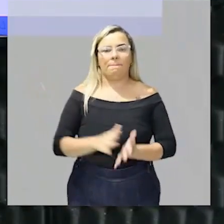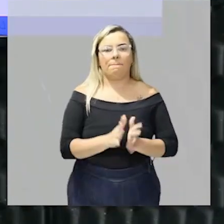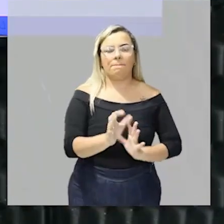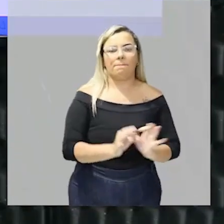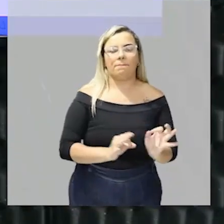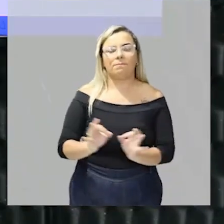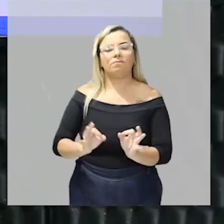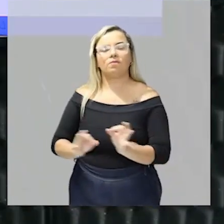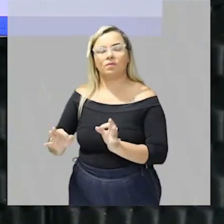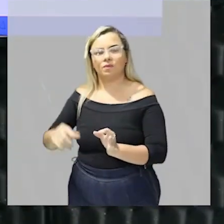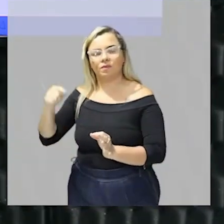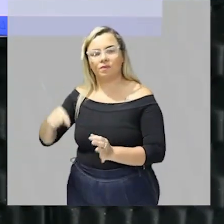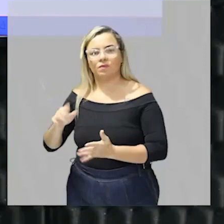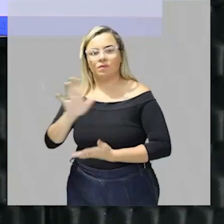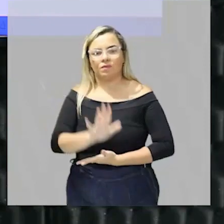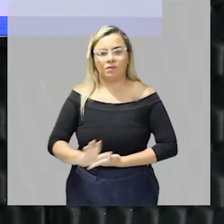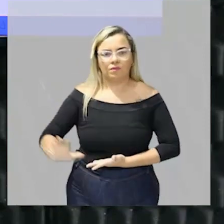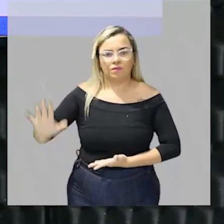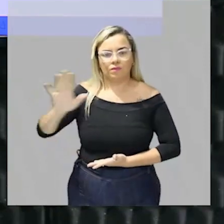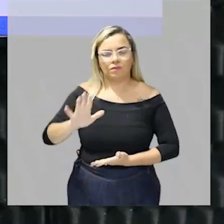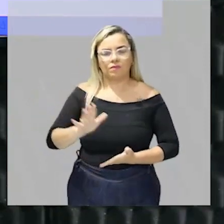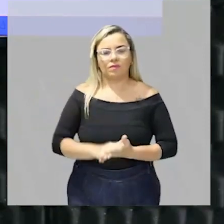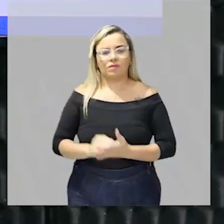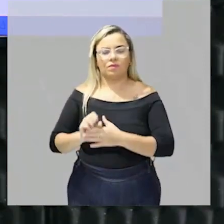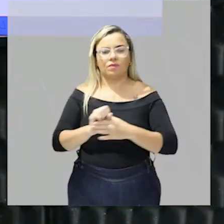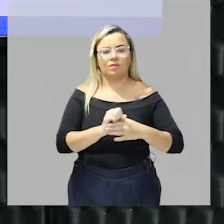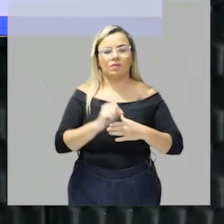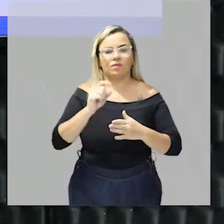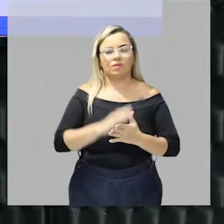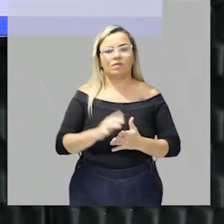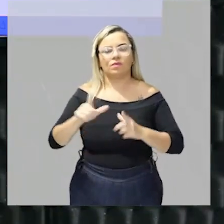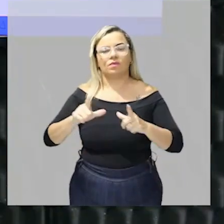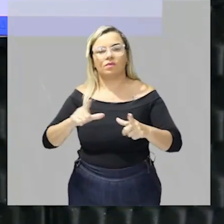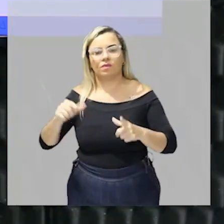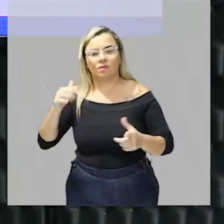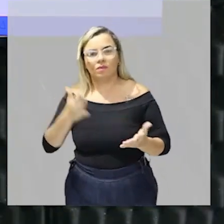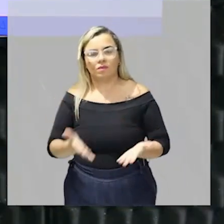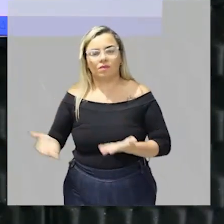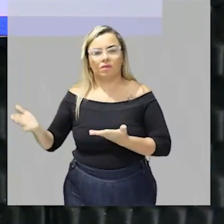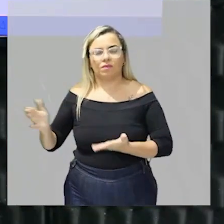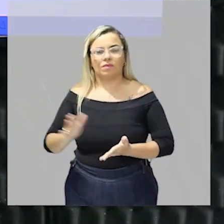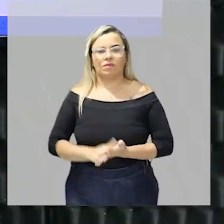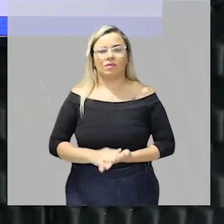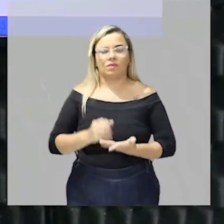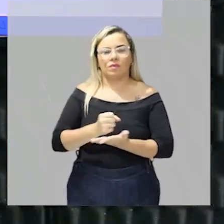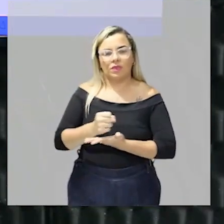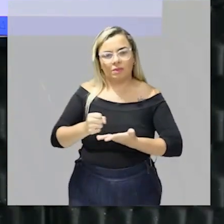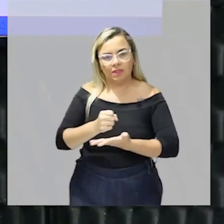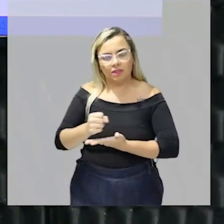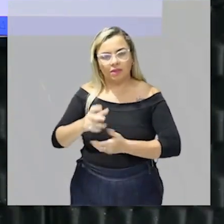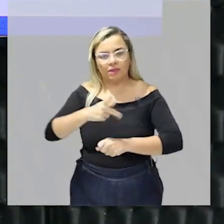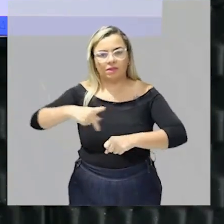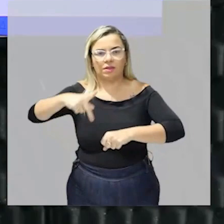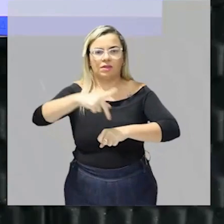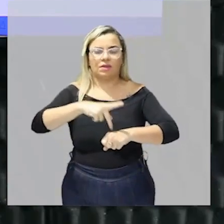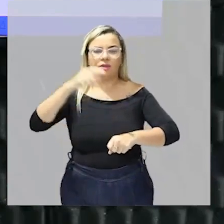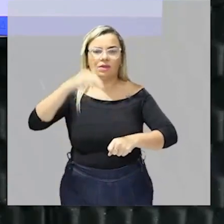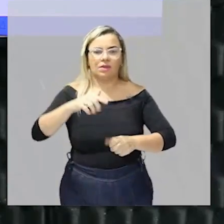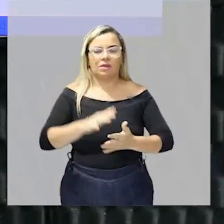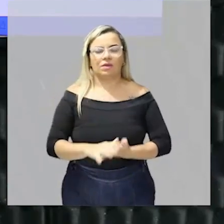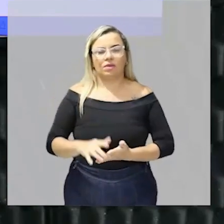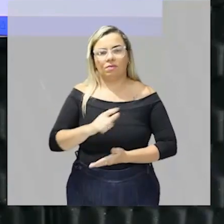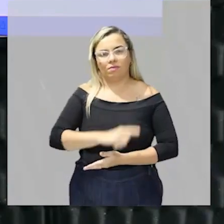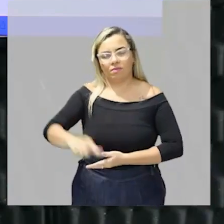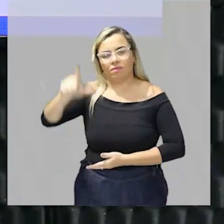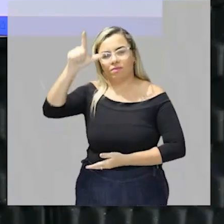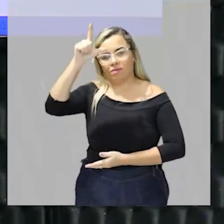Partido Nacional Socialista dos Operários, ou basicamente da Alemanha. Então, esse Partido